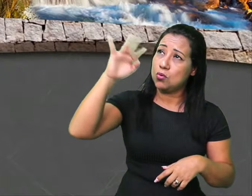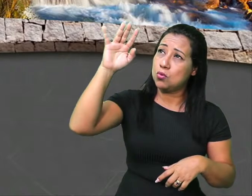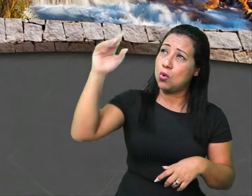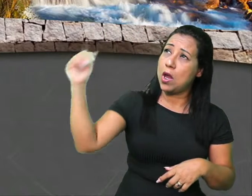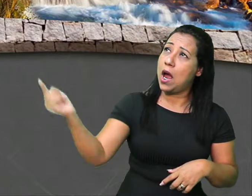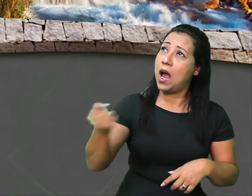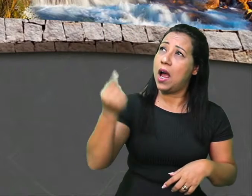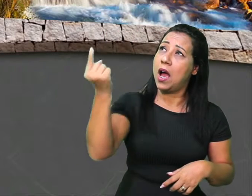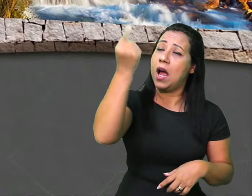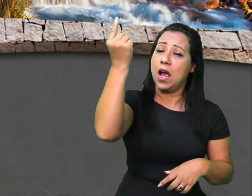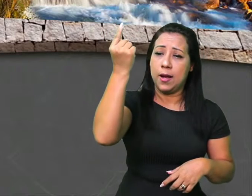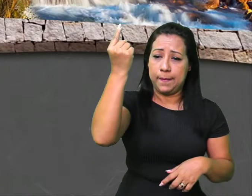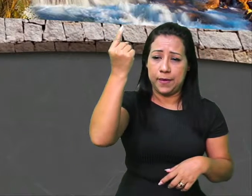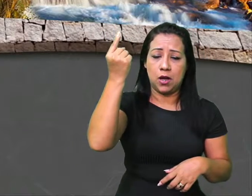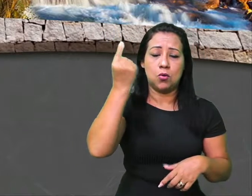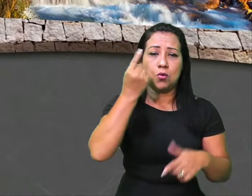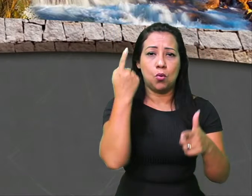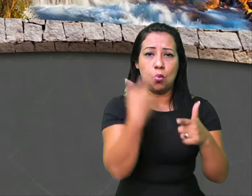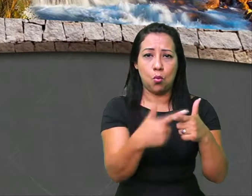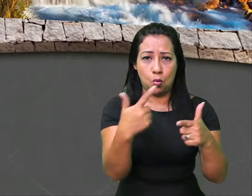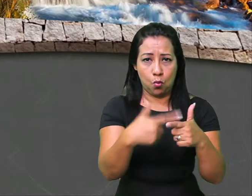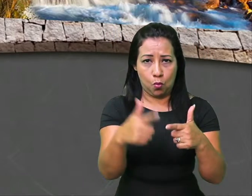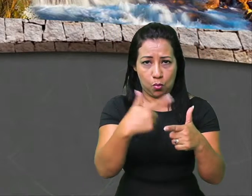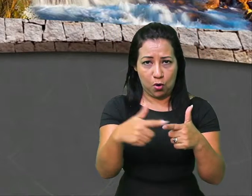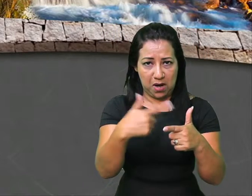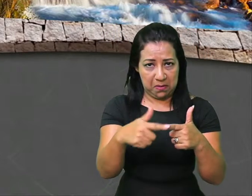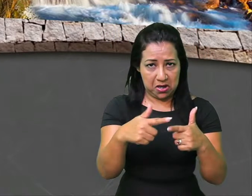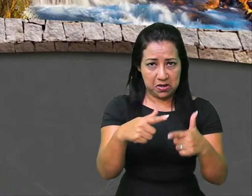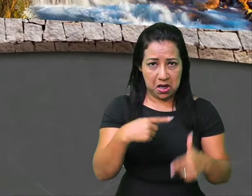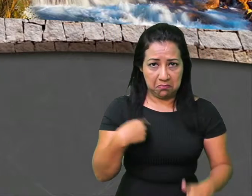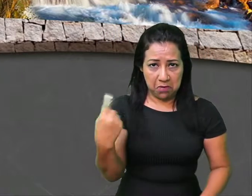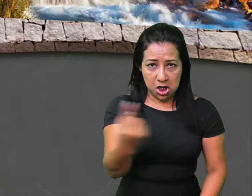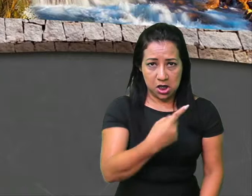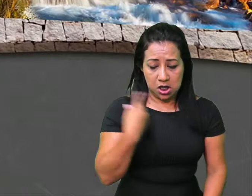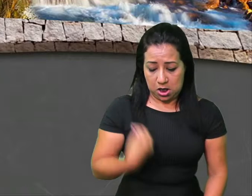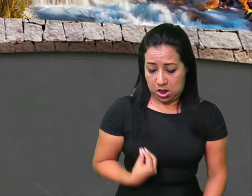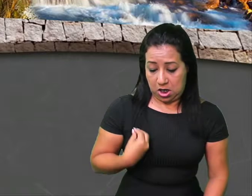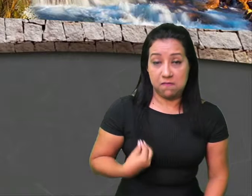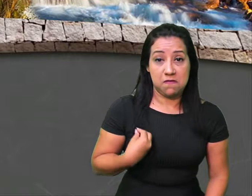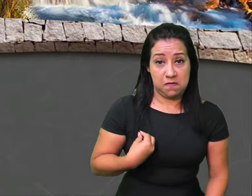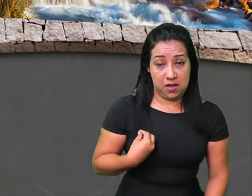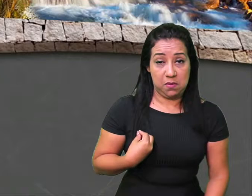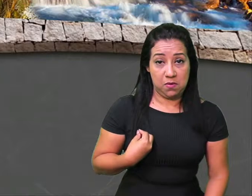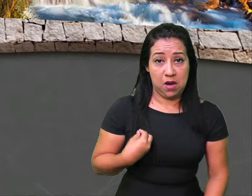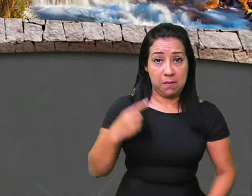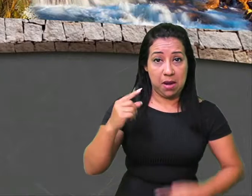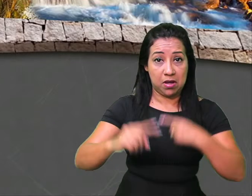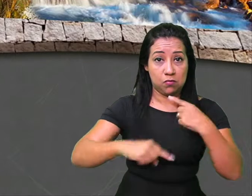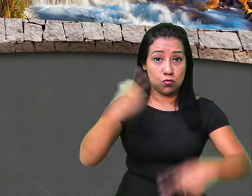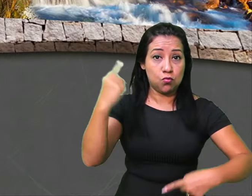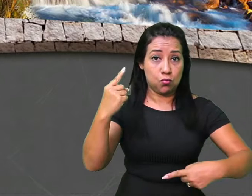obstáculos ficaram na nossa vida para serem ultrapassados. E você, meu querido jovem,